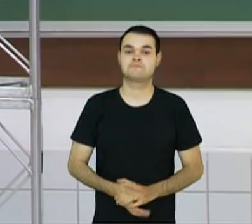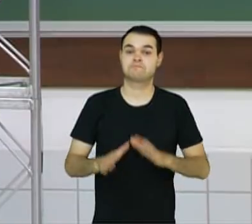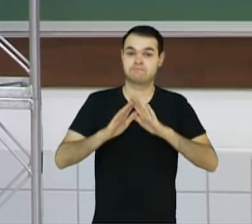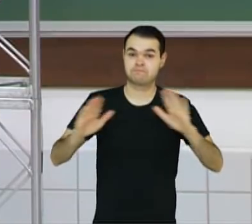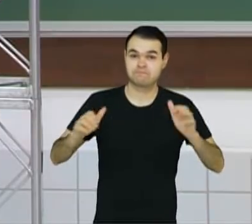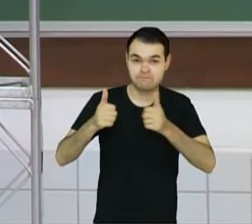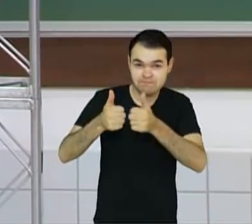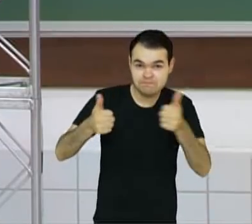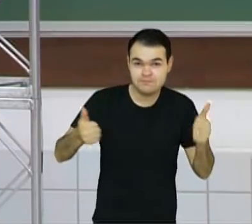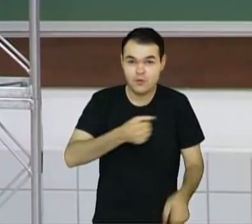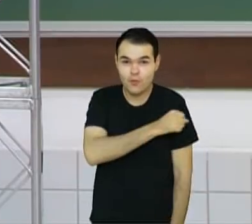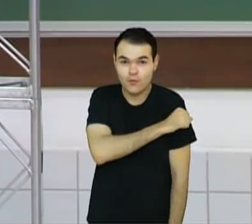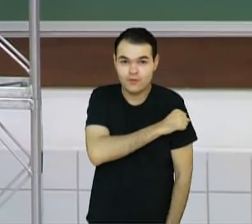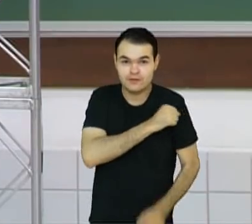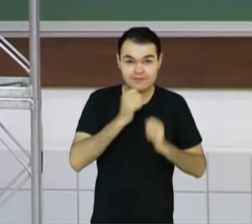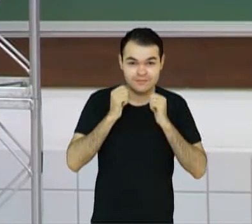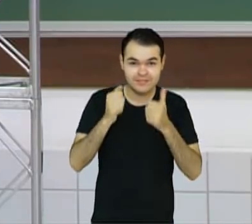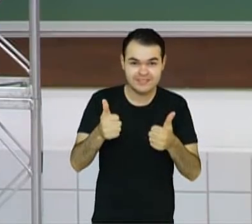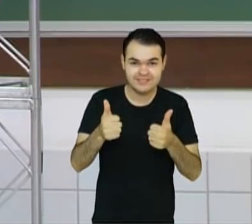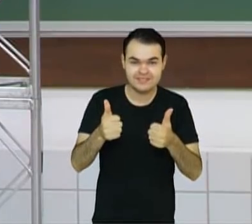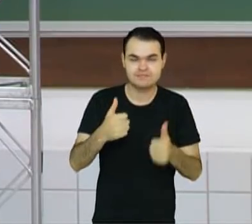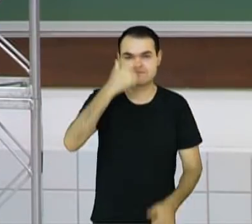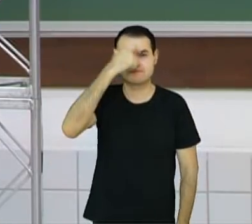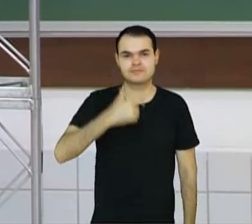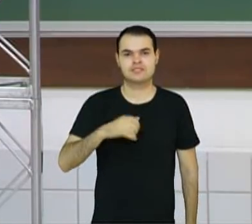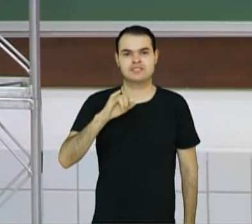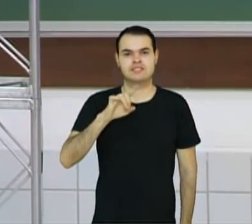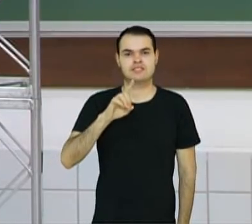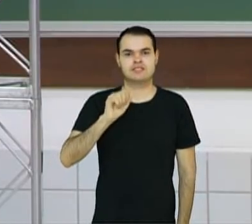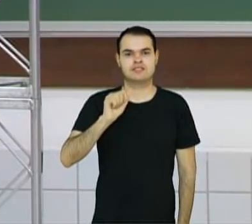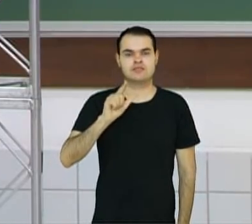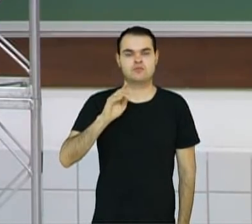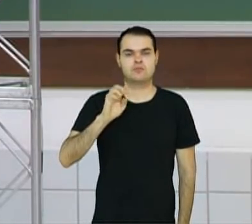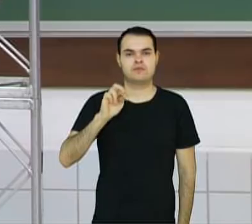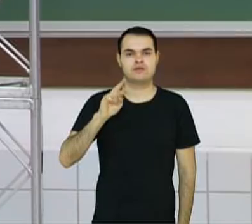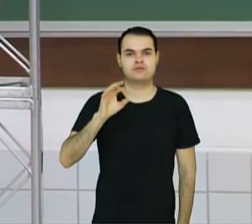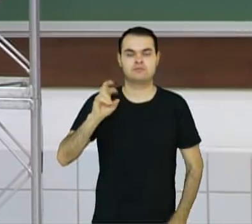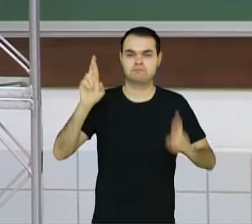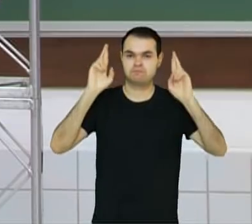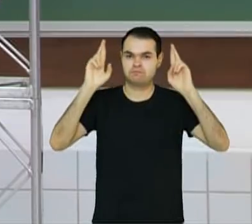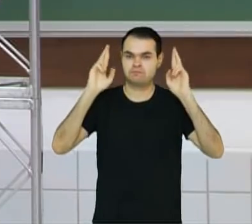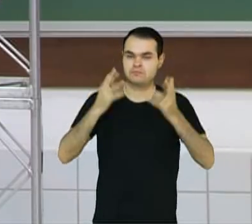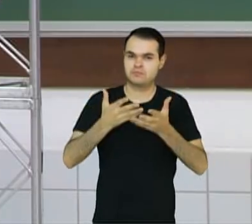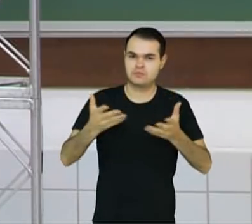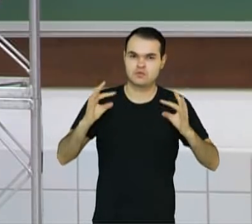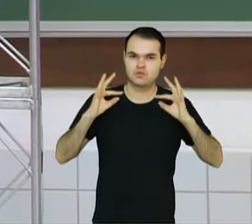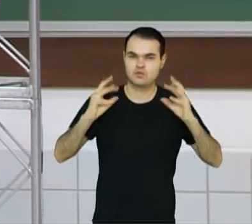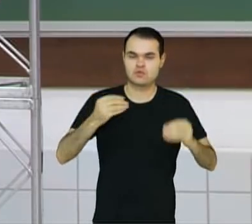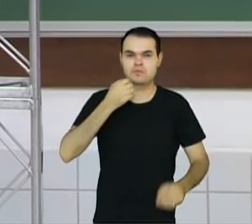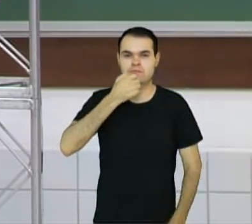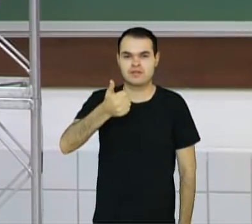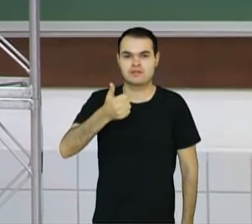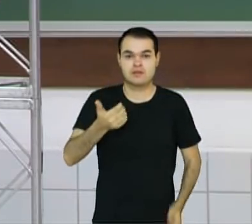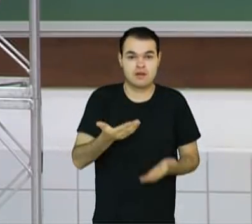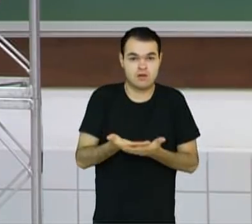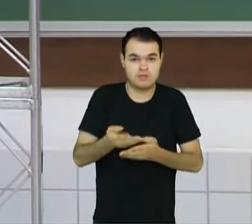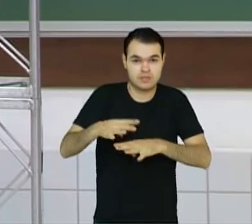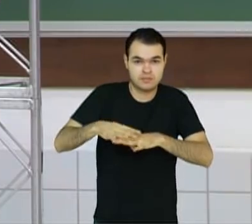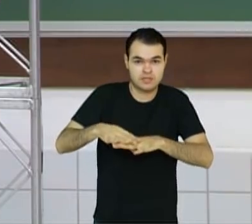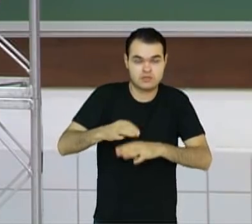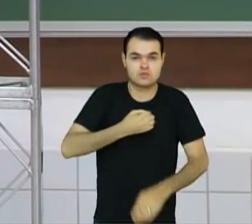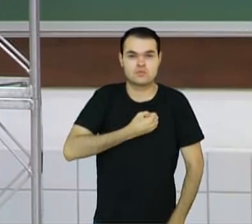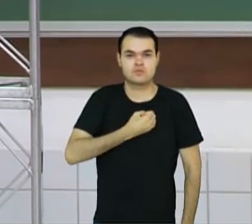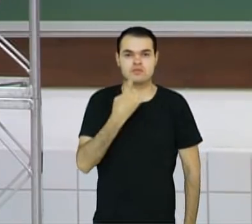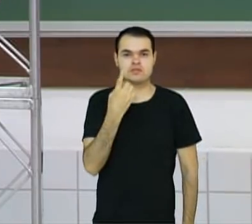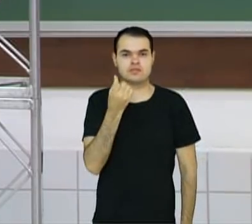E aí, pessoal do oitavo ano, tudo bem com vocês? Aqui é o professor Idalberto, espero que estejam todos bem. Essa é a nossa aula 126 de matemática e antes da